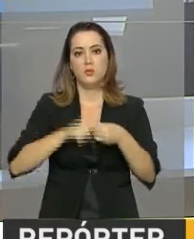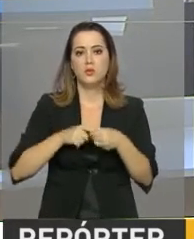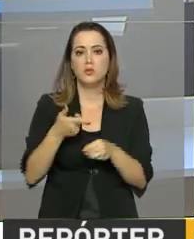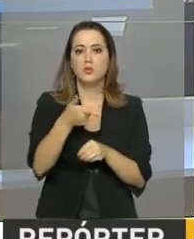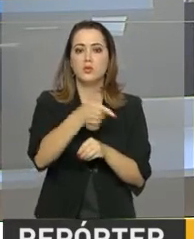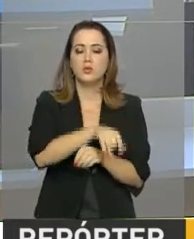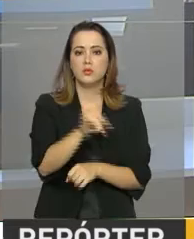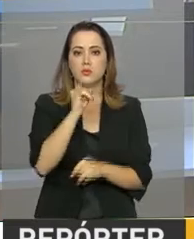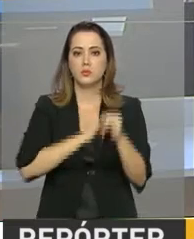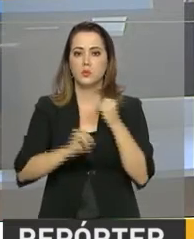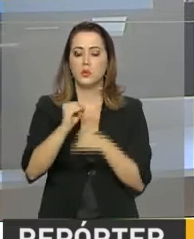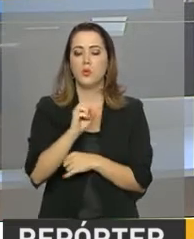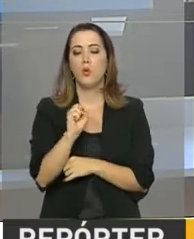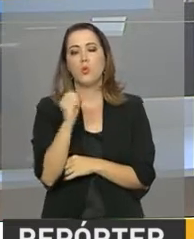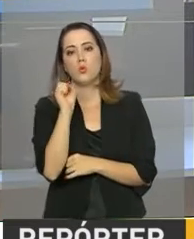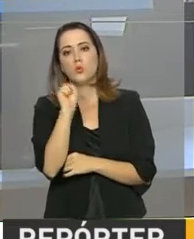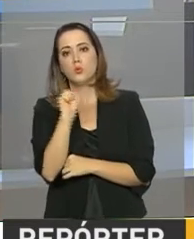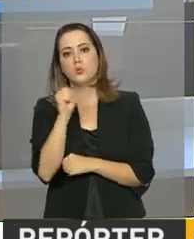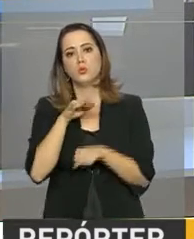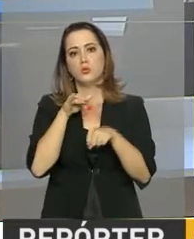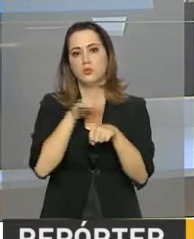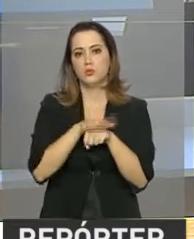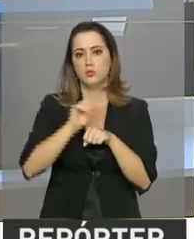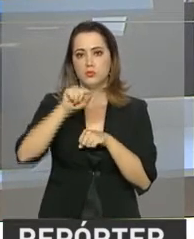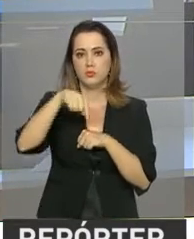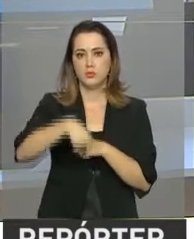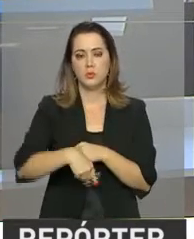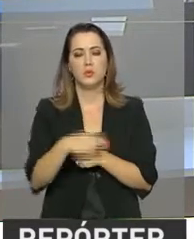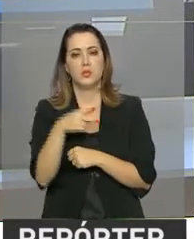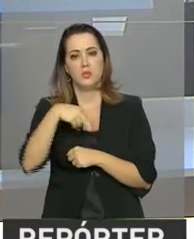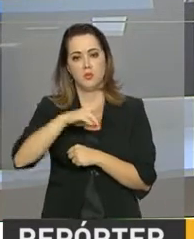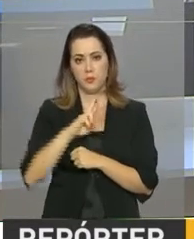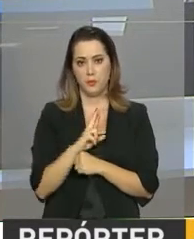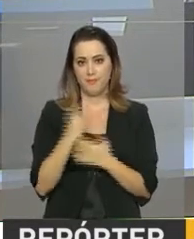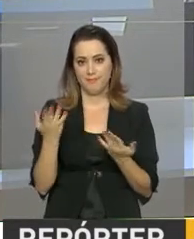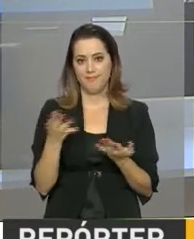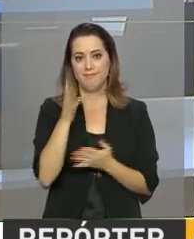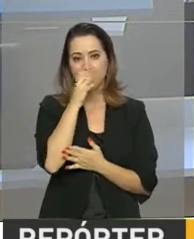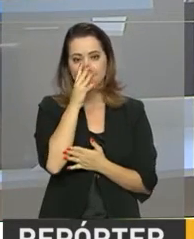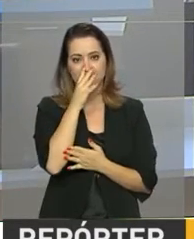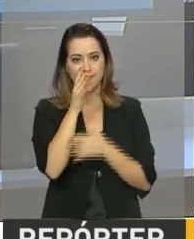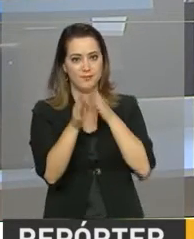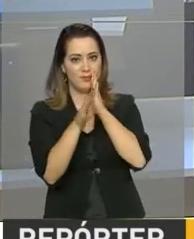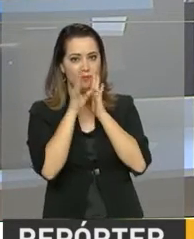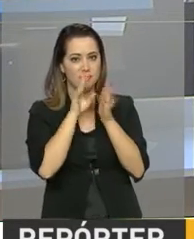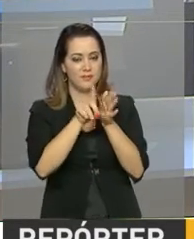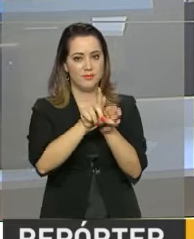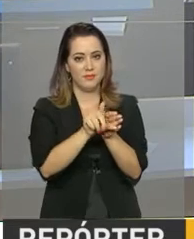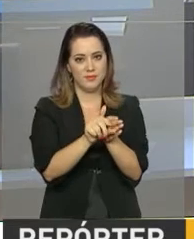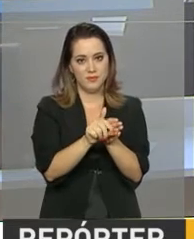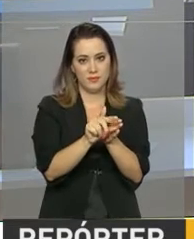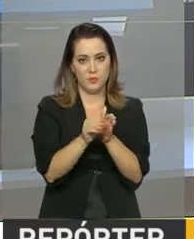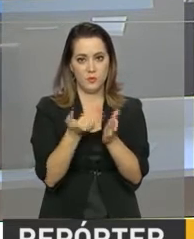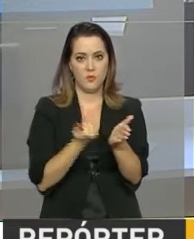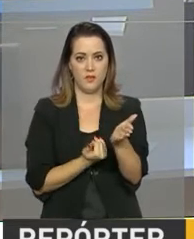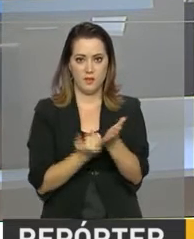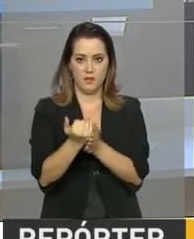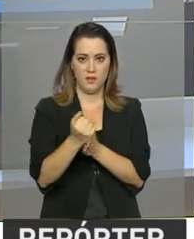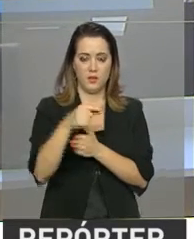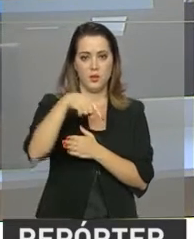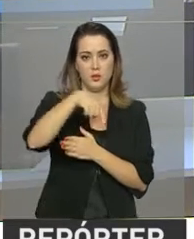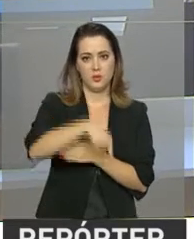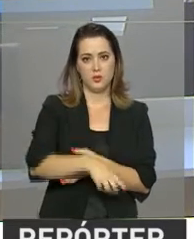qualquer momento com outras informações ou às 8 da noite na próxima edição do Repórter NBR. Acompanhe as notícias também em nossas redes